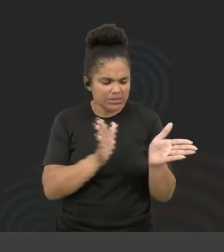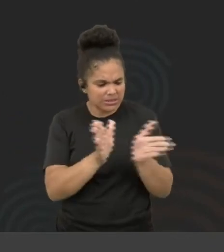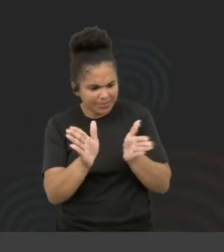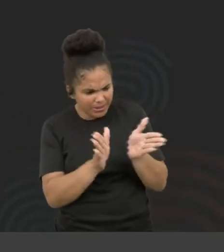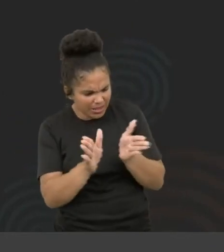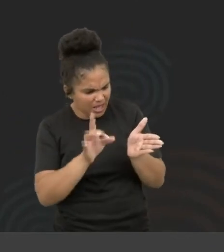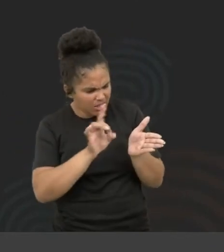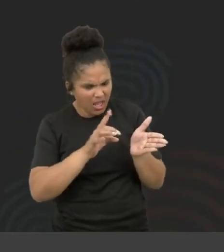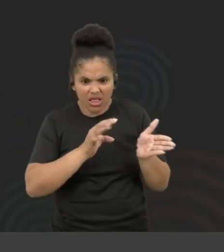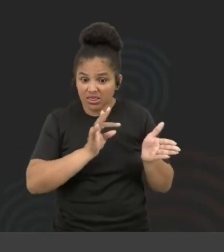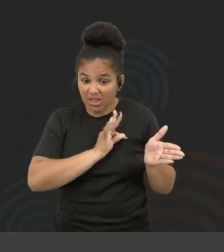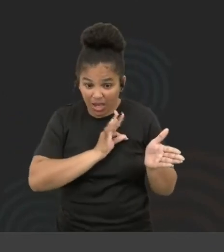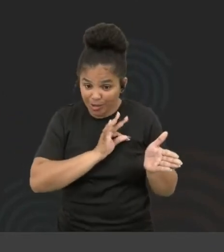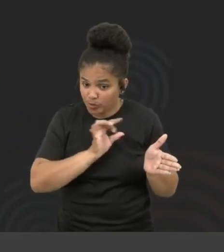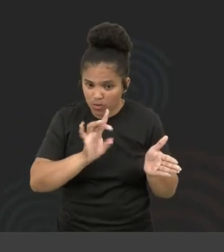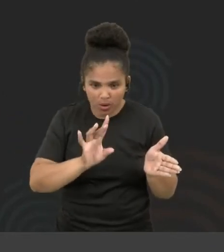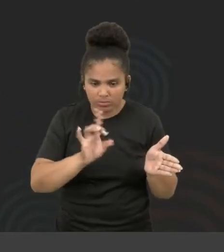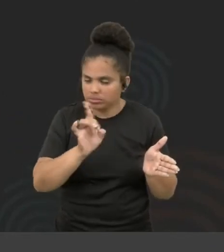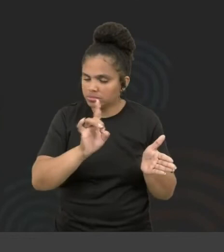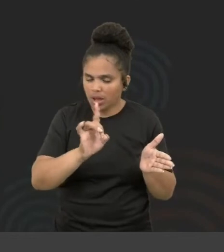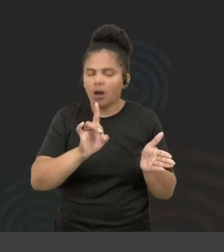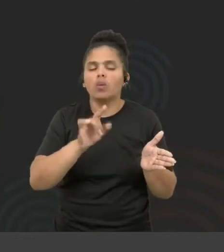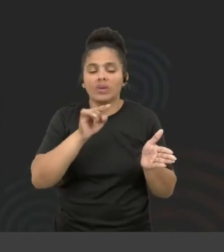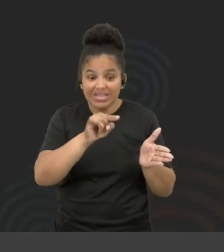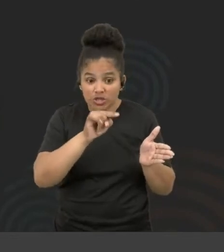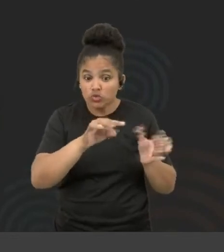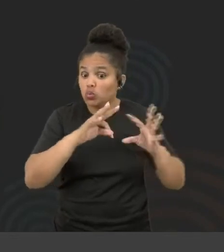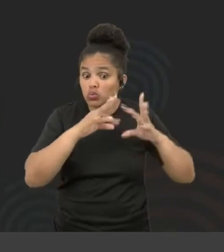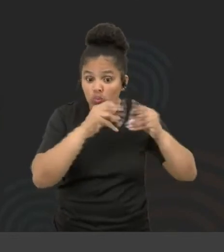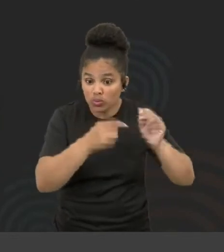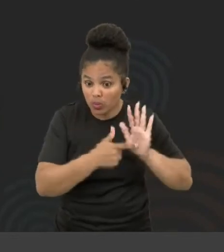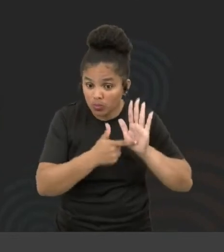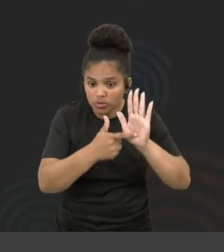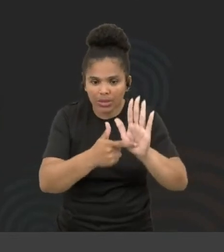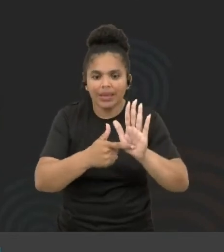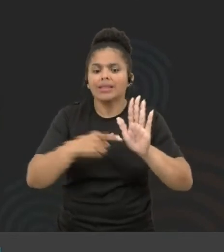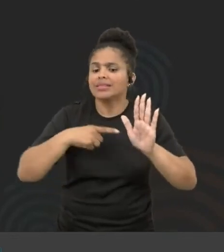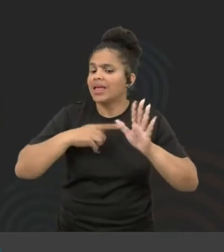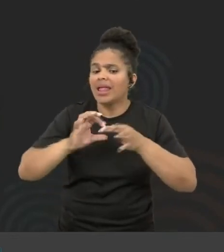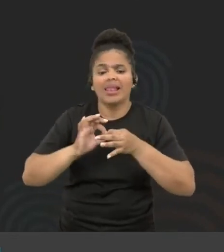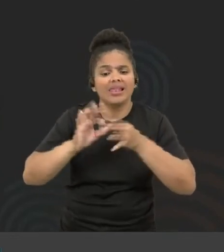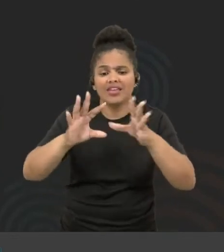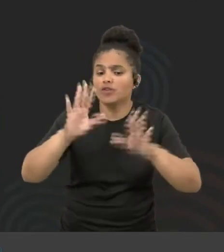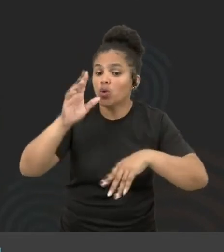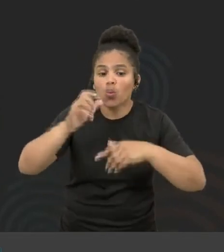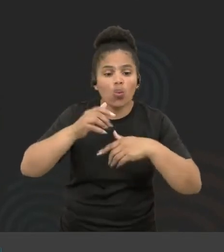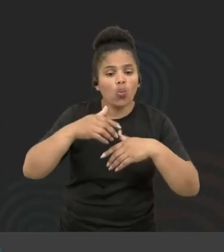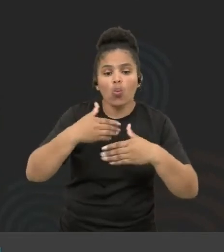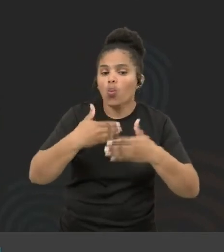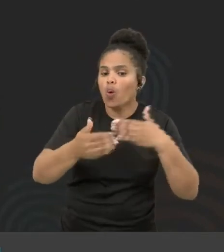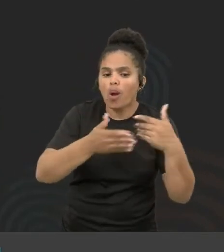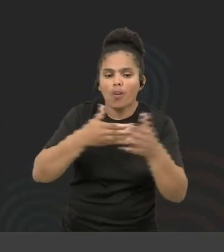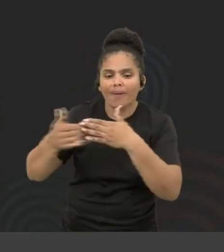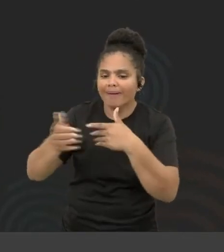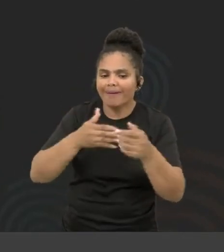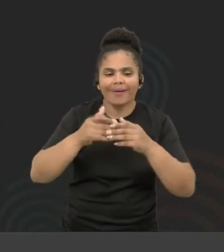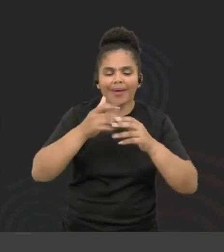questão técnica. Tudo que eu mostrei aqui está disponível para qualquer pessoa, que a gente pode